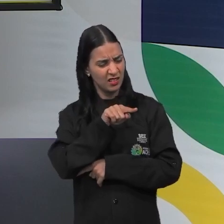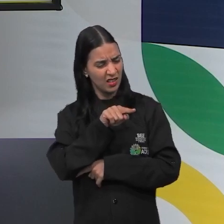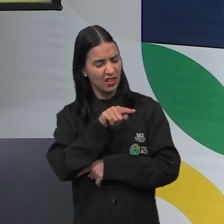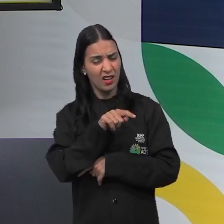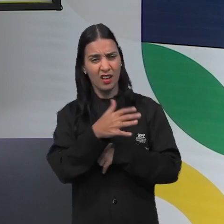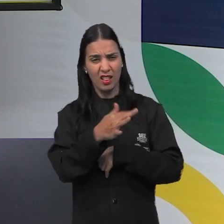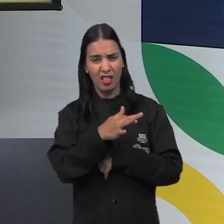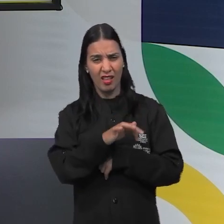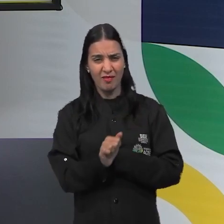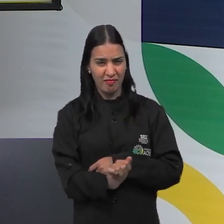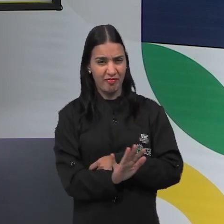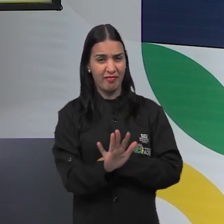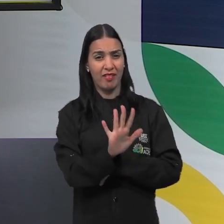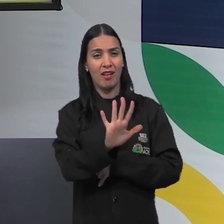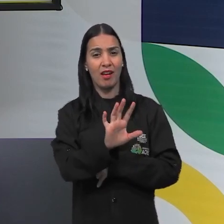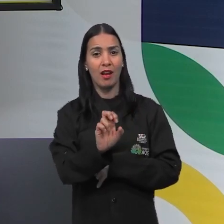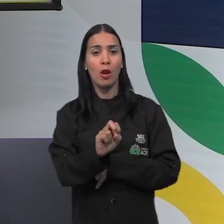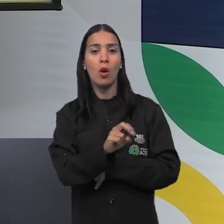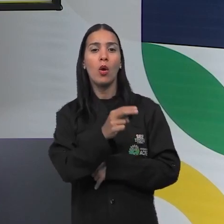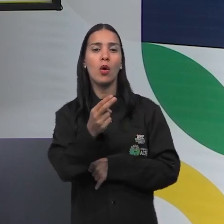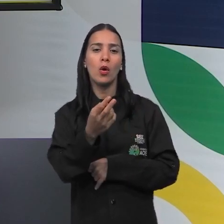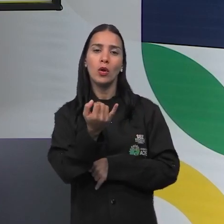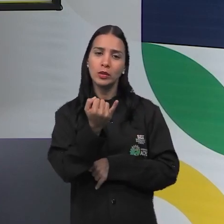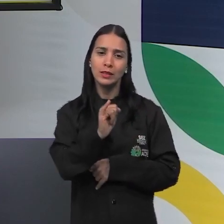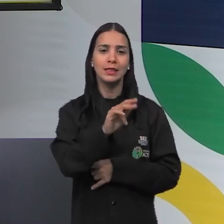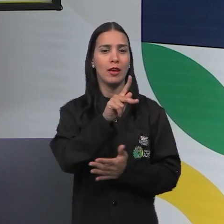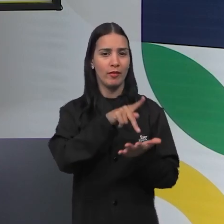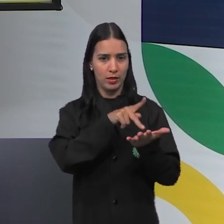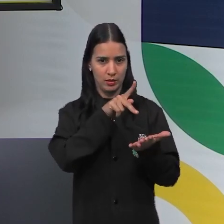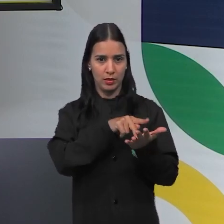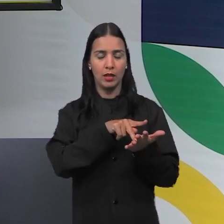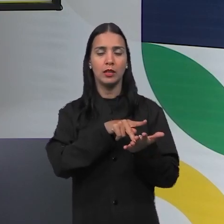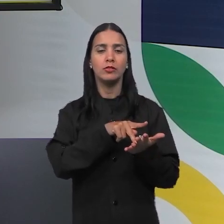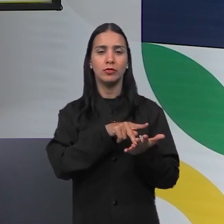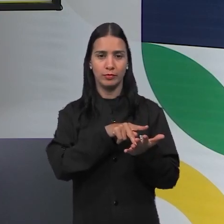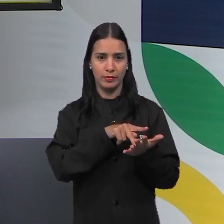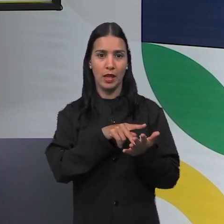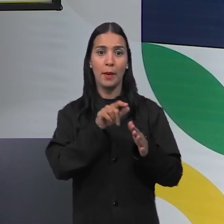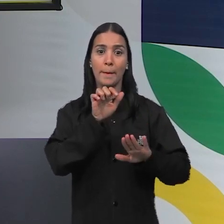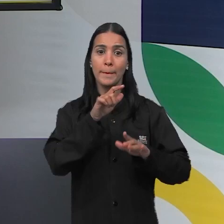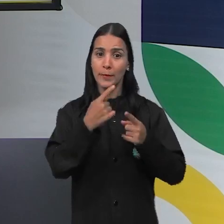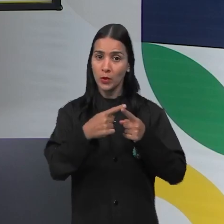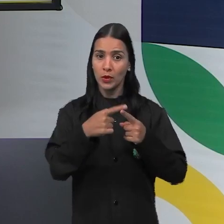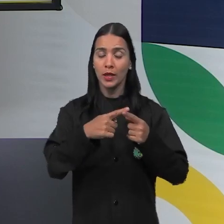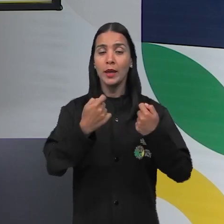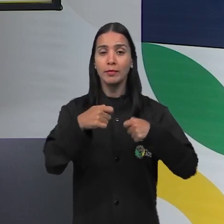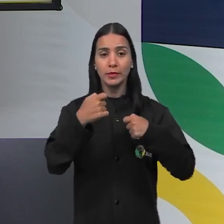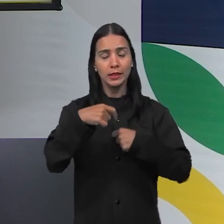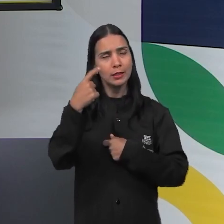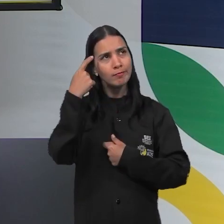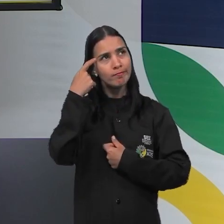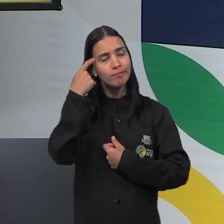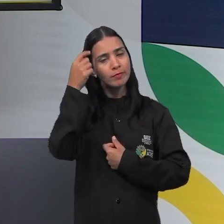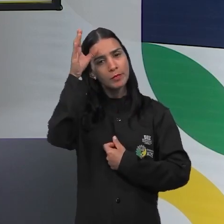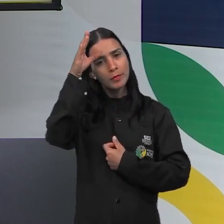pode atrapalhar a dinâmica do jogo? Será que está tendo um fair play? É esse tipo de pensamento que a gente começa